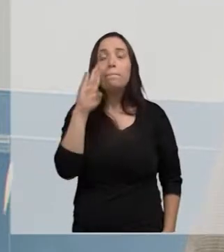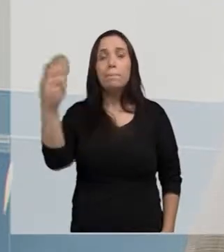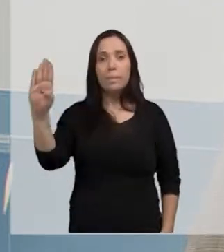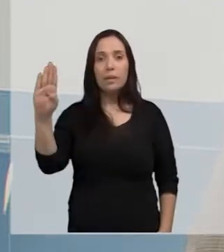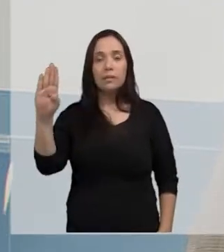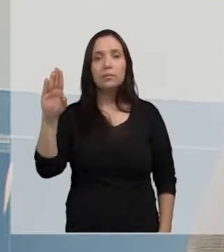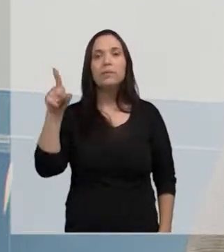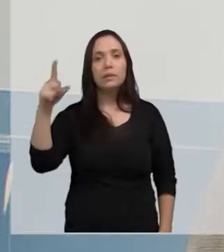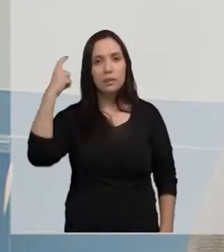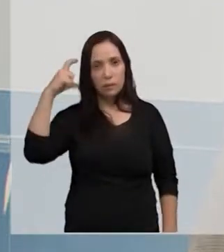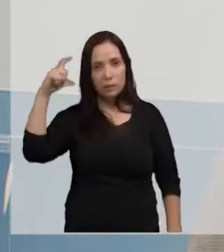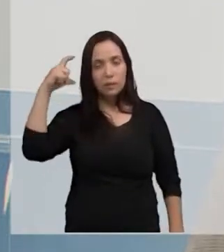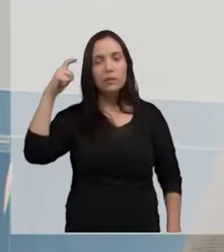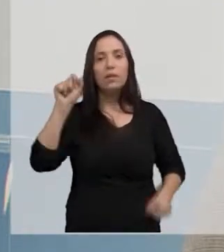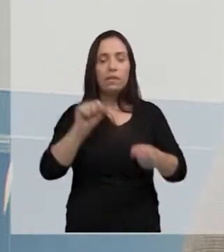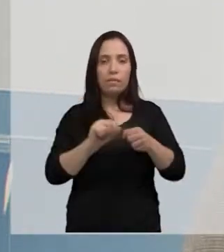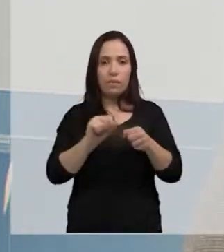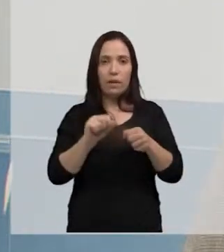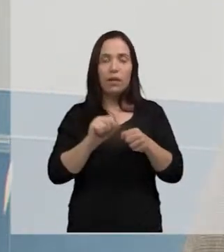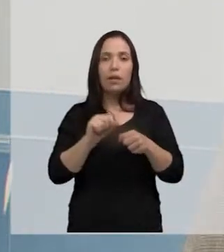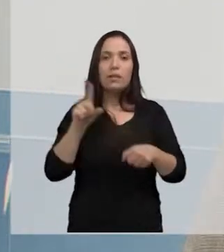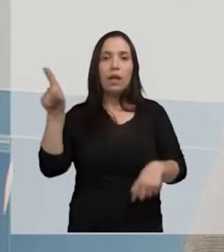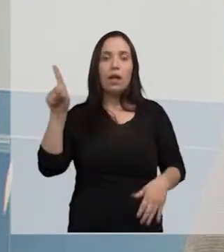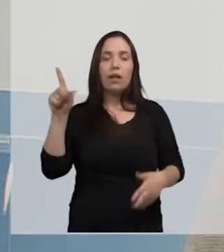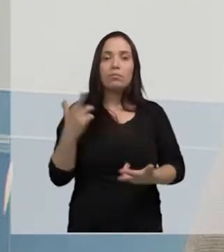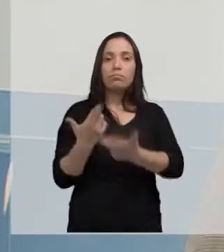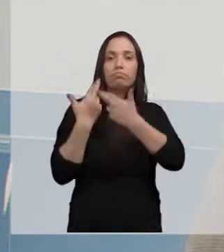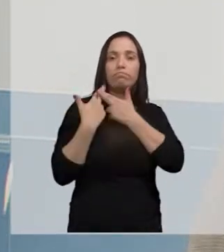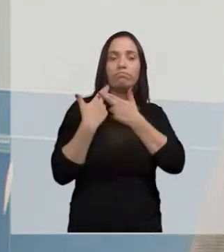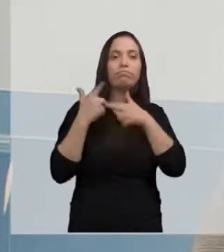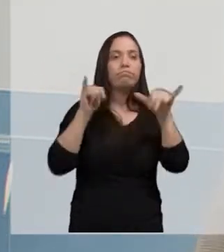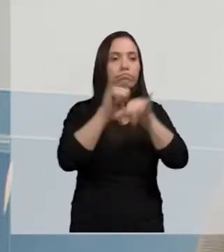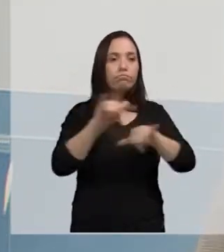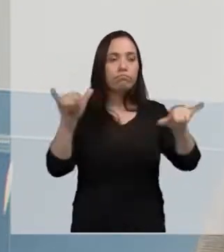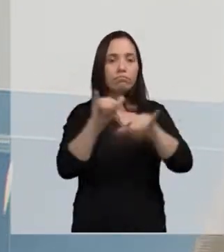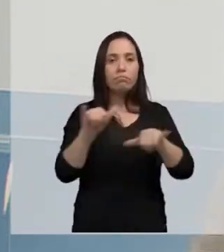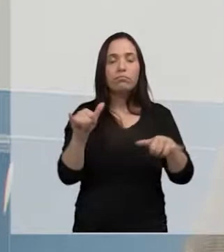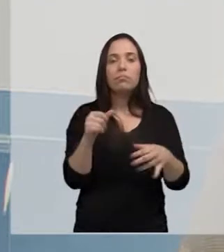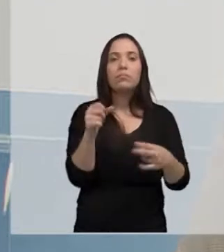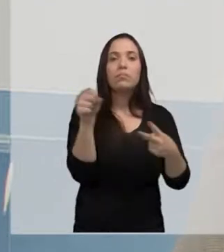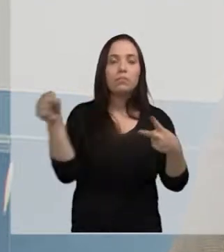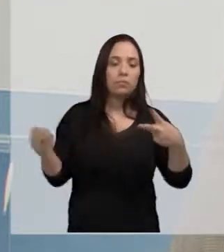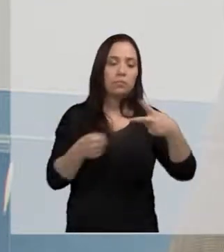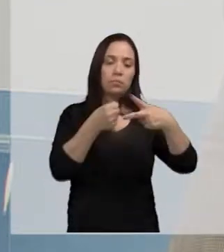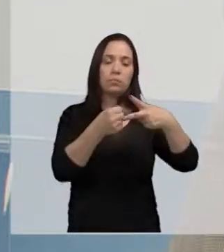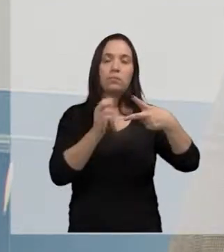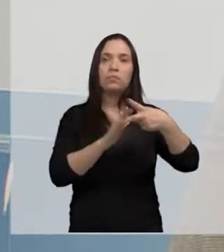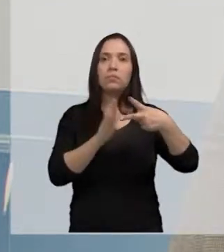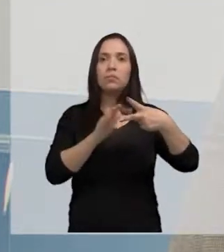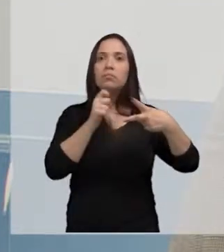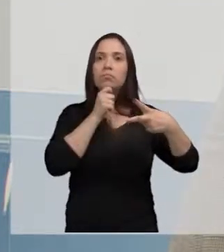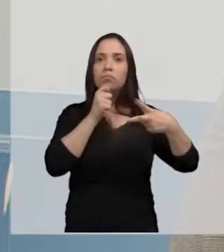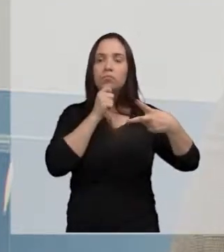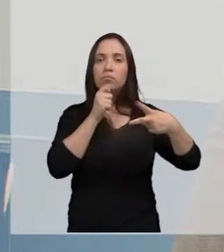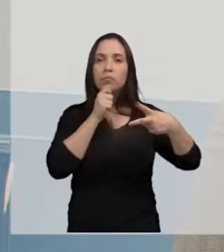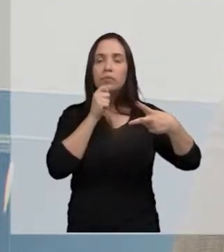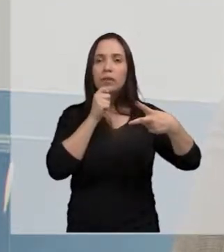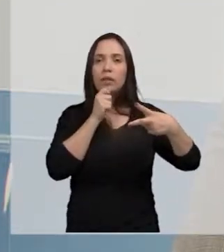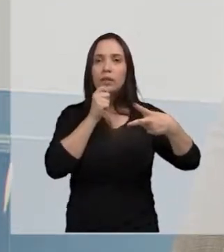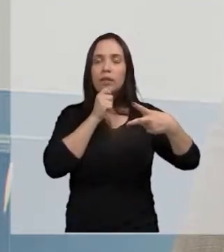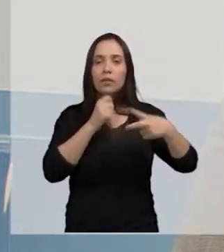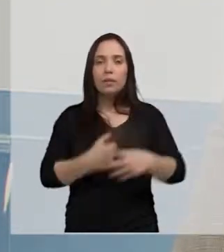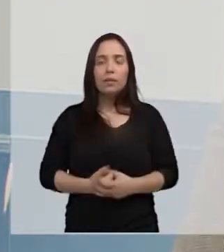principal feito pelo Cid, que coordenou tudo isso, foi não lançar a segunda vaga. Quem é que... Vamos fazer um